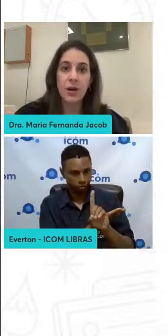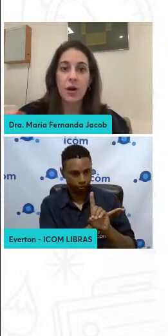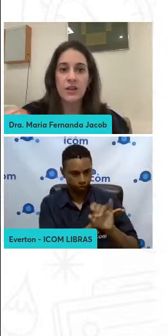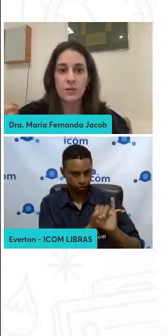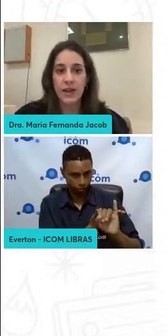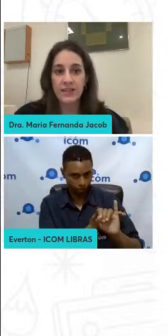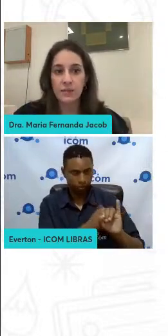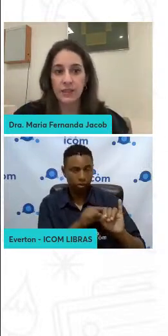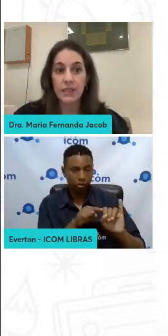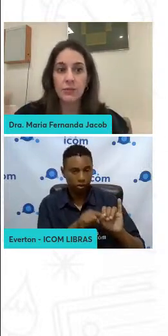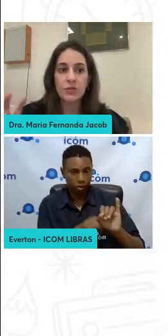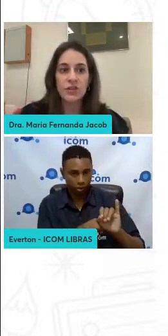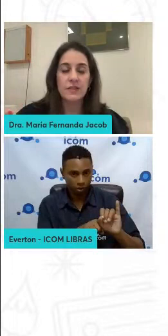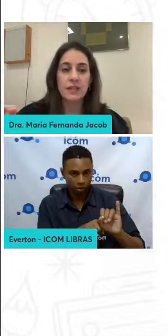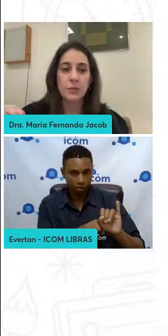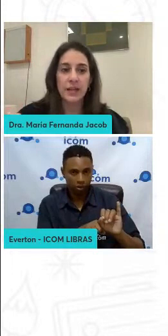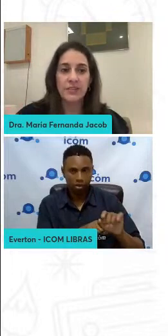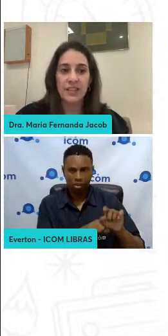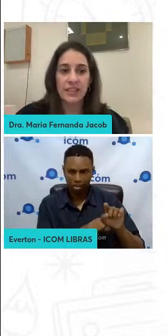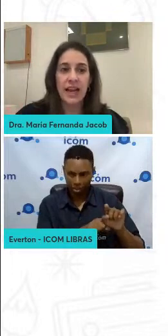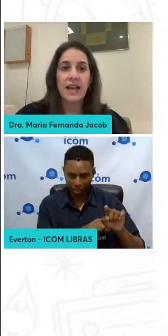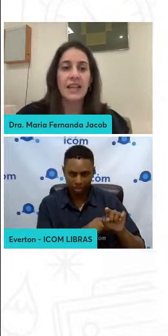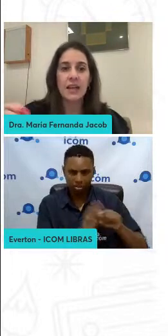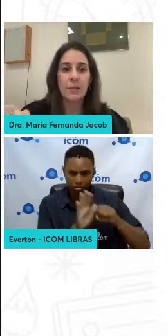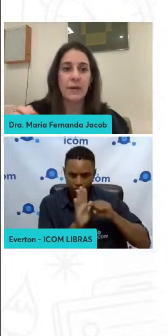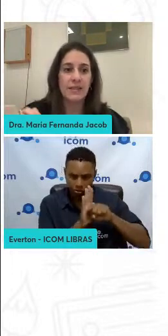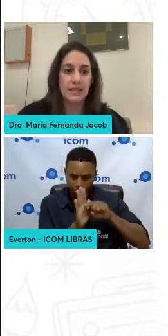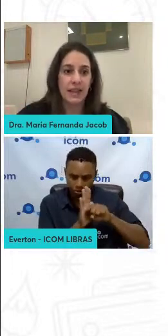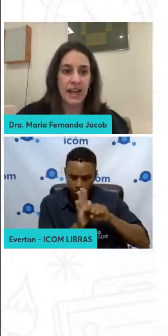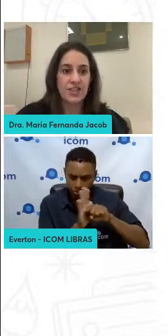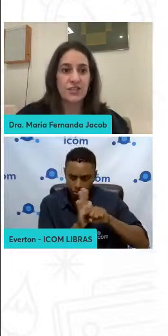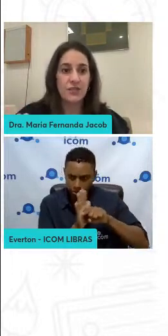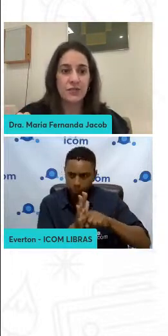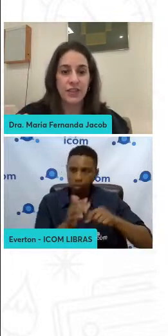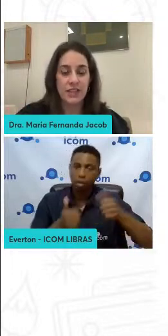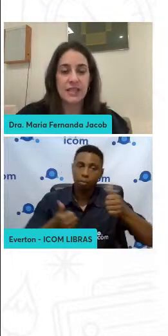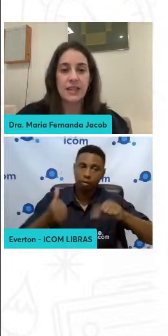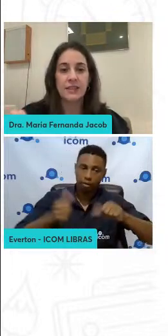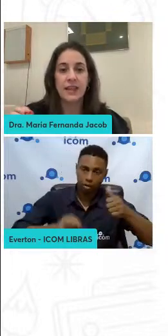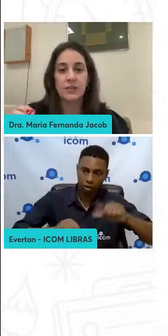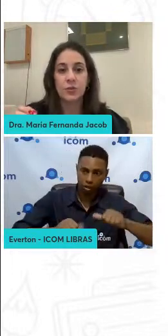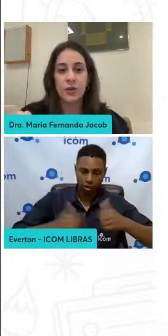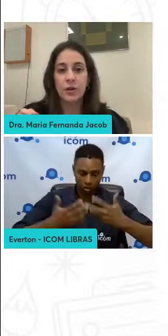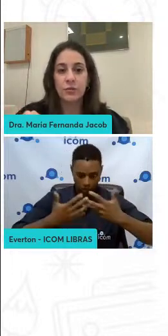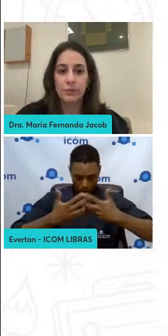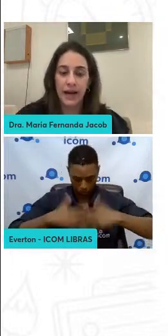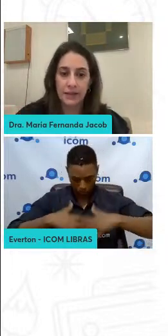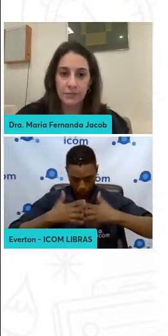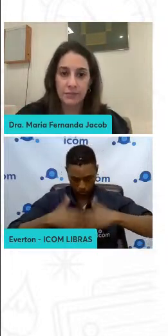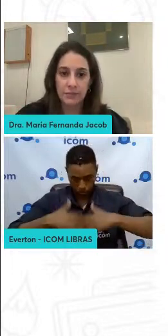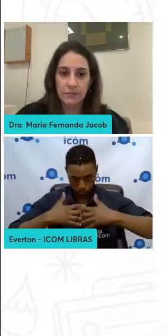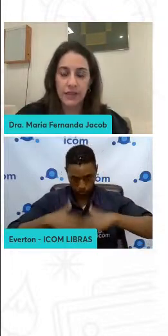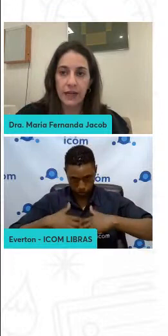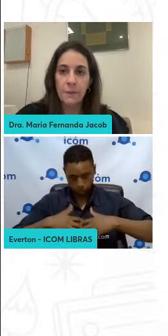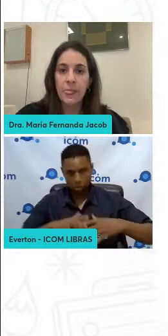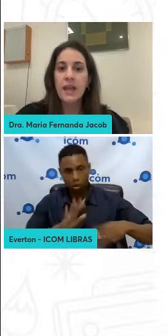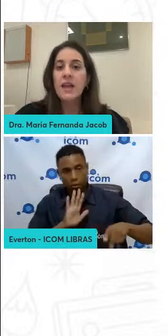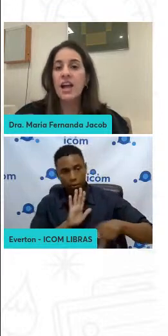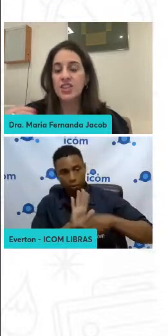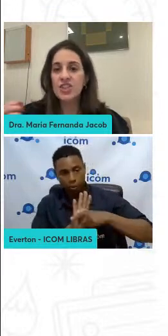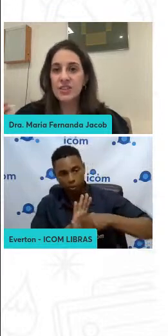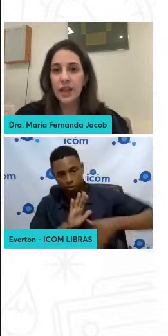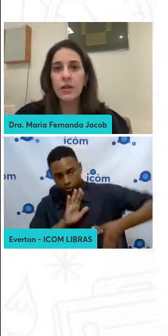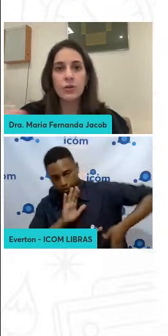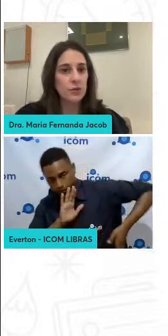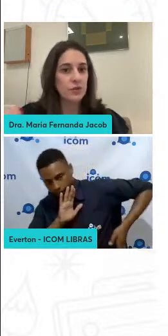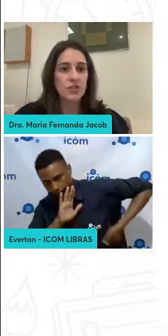ciência que chama Oswestry. Ele é muito utilizado para avaliar incapacidade física da dor lombar, tá?